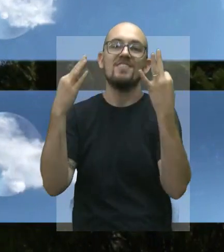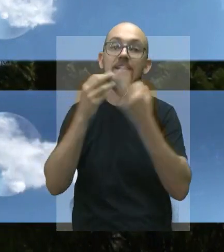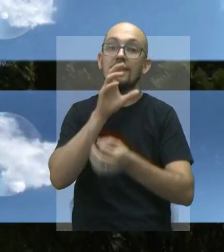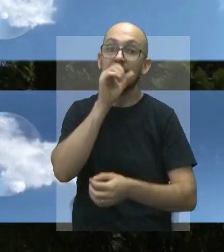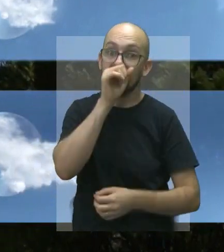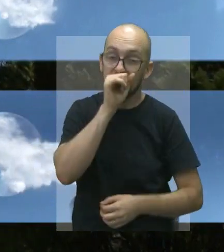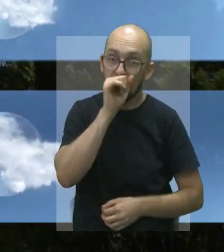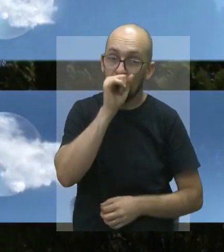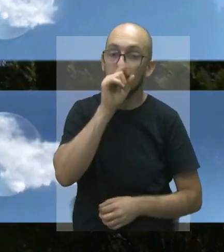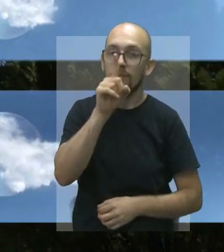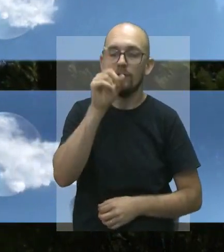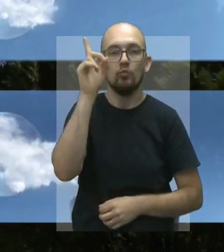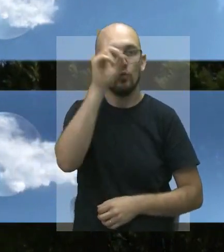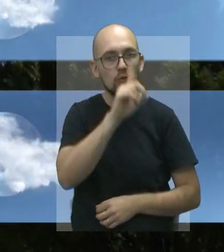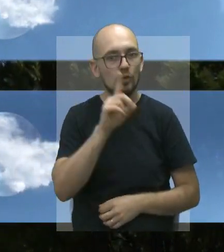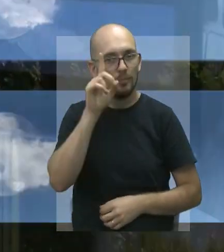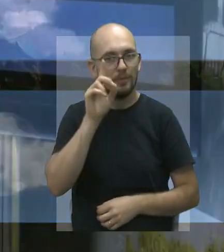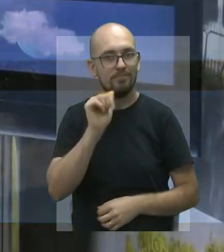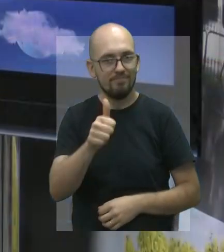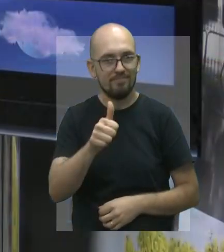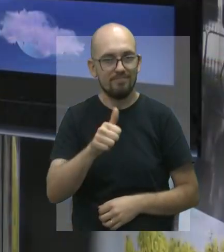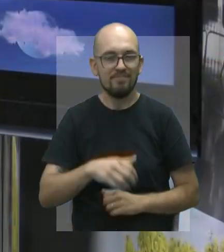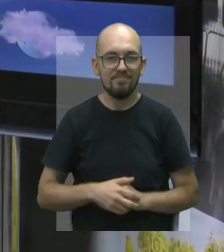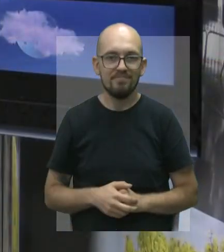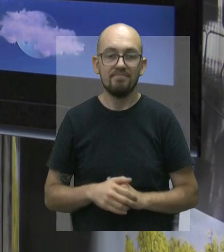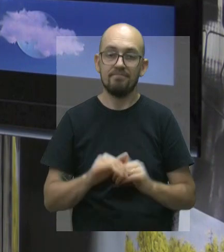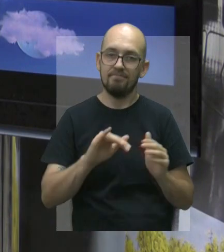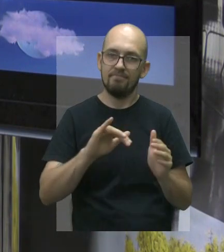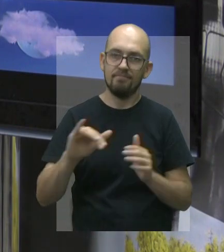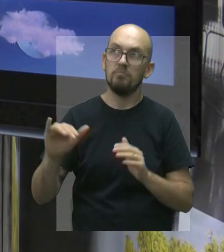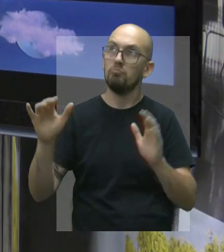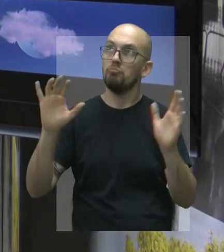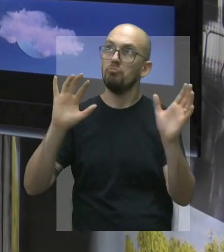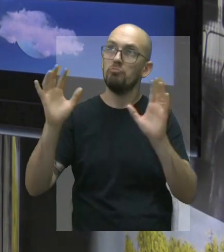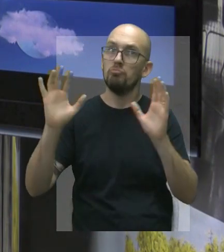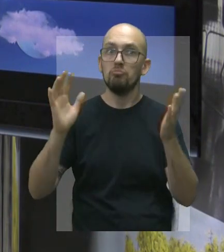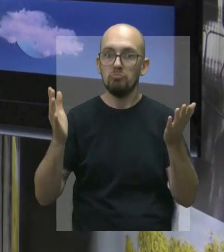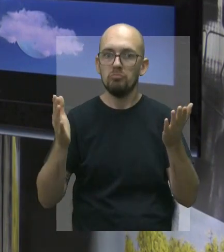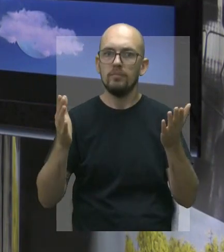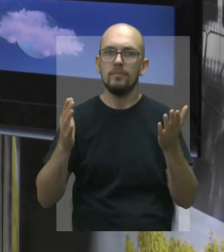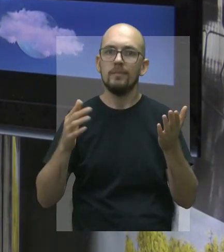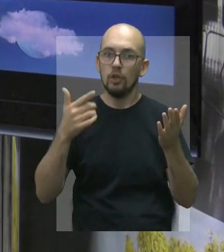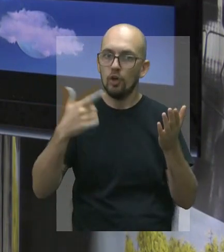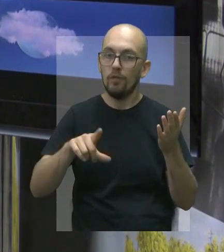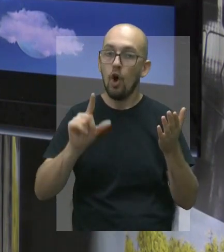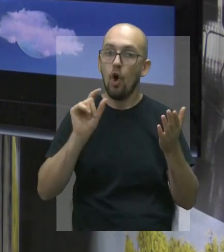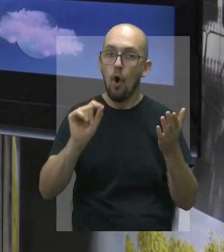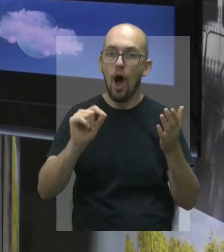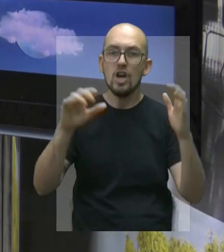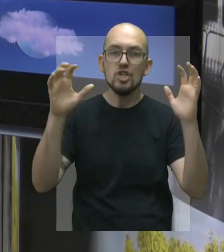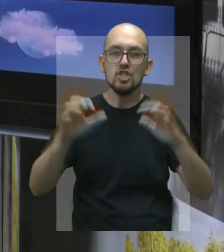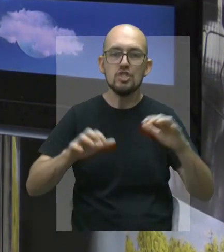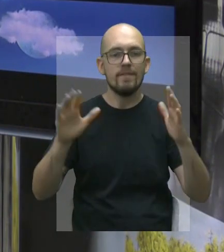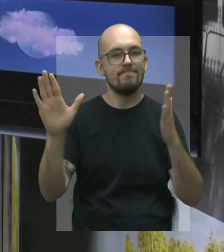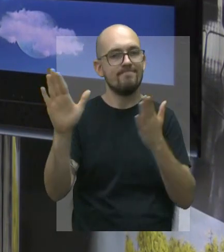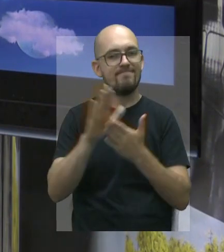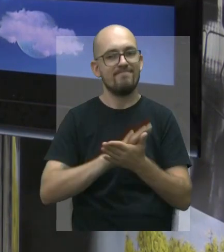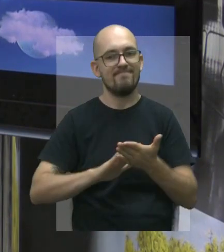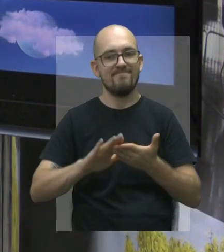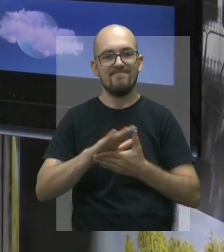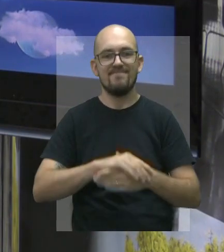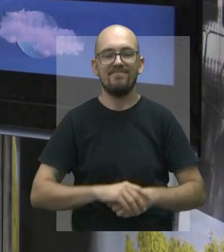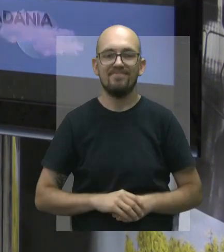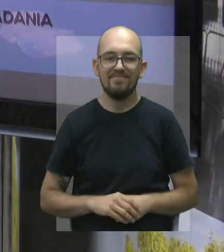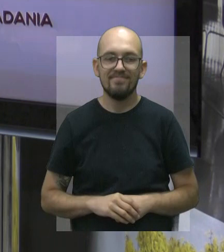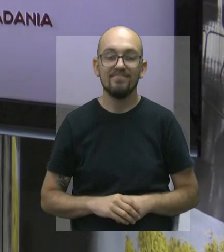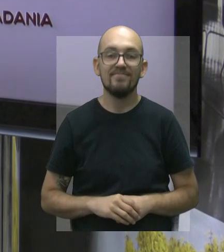no domingo. Bom, essa portanto foi então a previsão do tempo, reforçando que não há a possibilidade de chuva. A gente